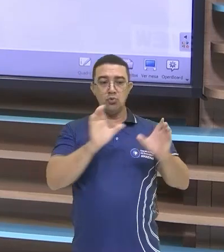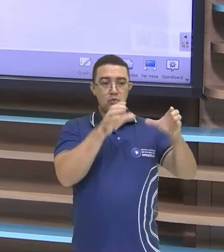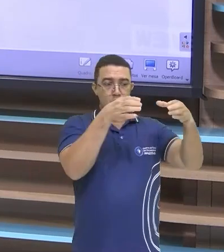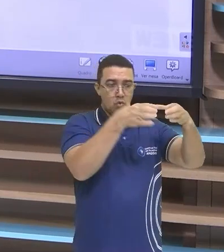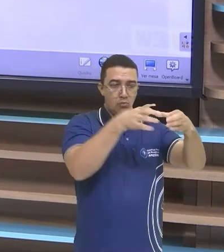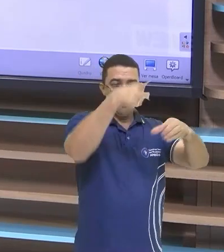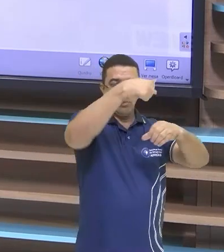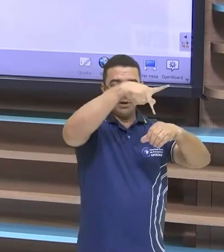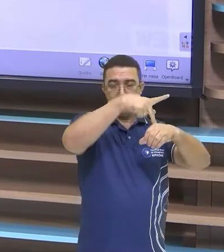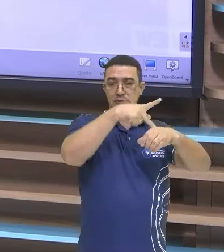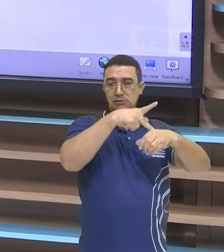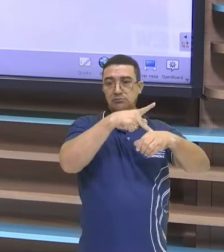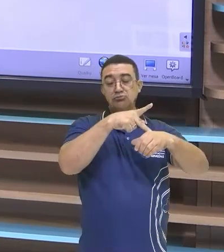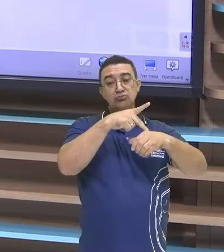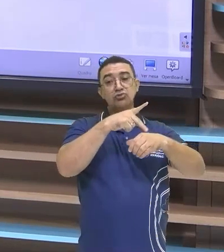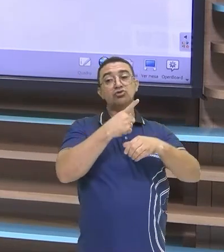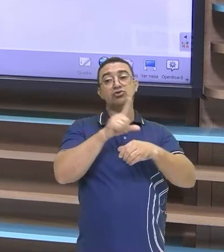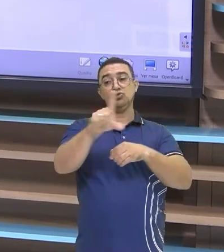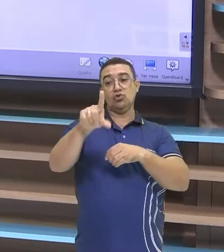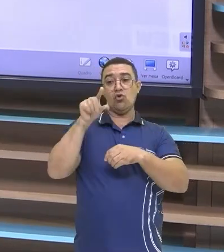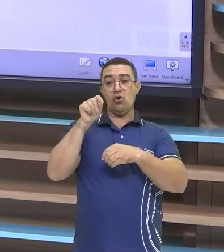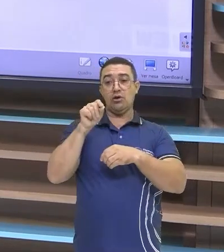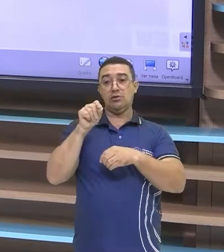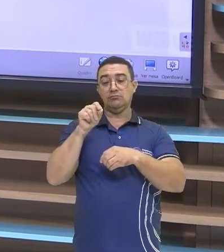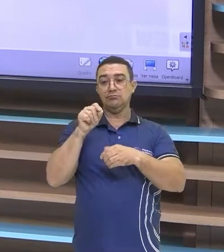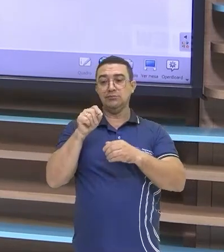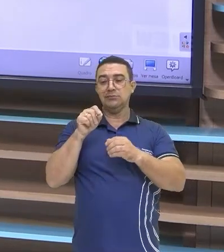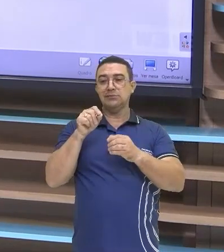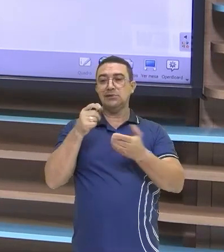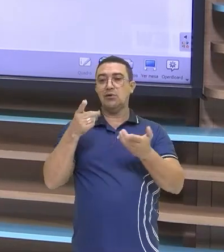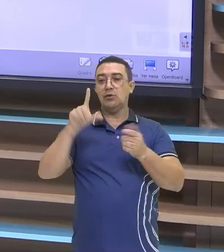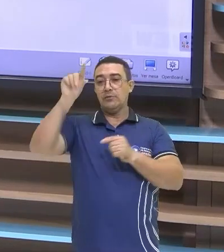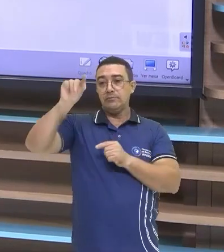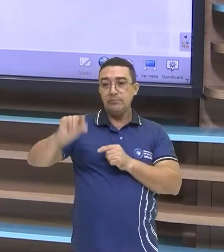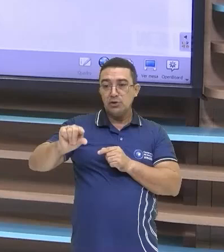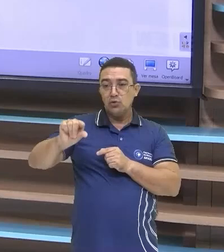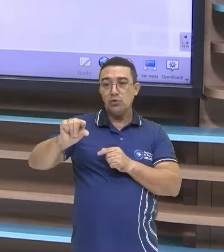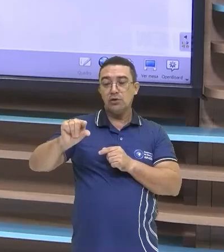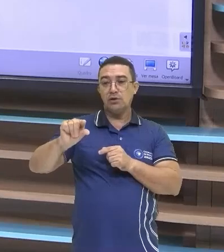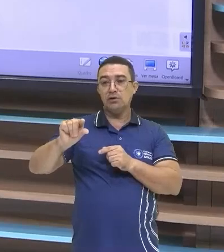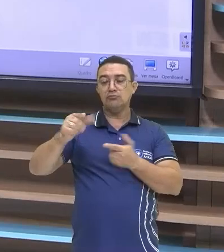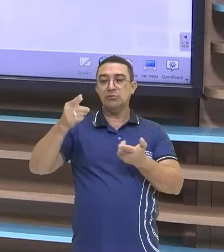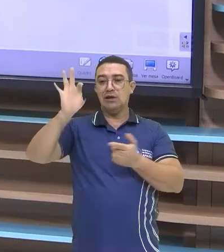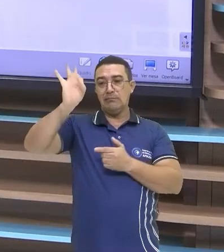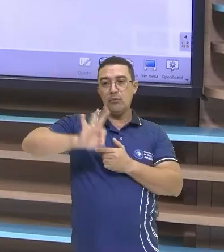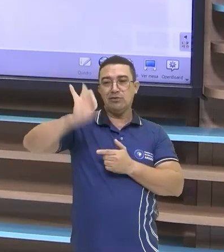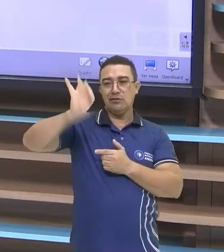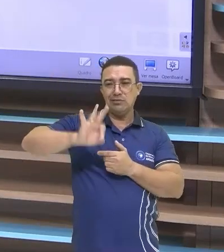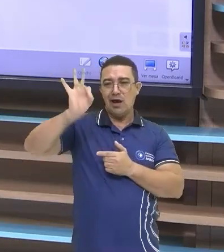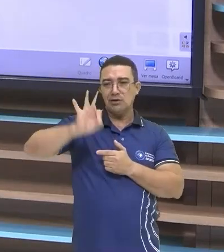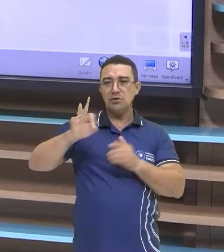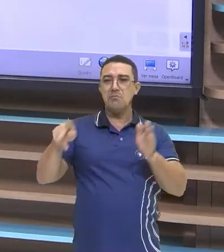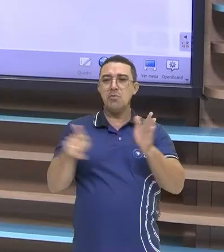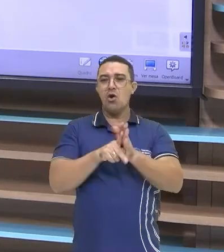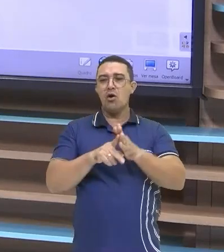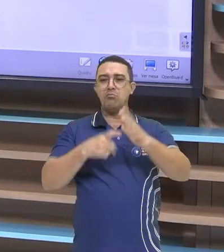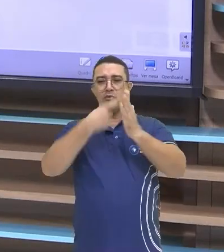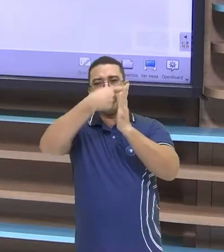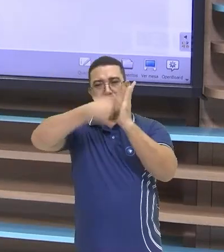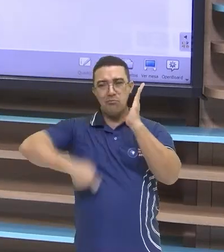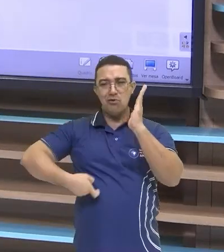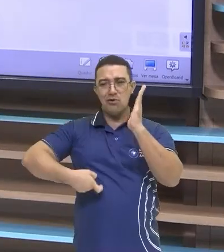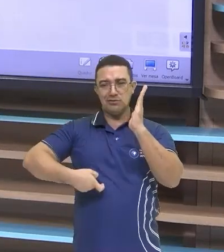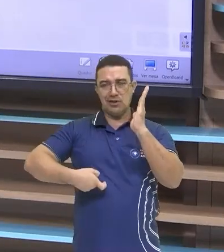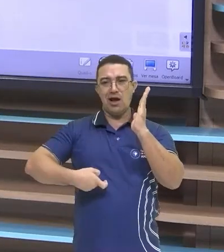Pode ser reduzir ou pode ser anular as tarifas alfandegárias. Professor, e o que são